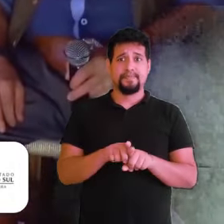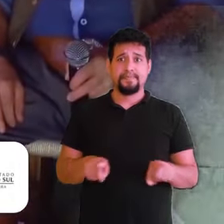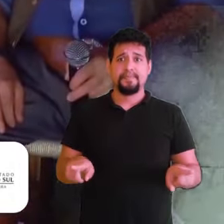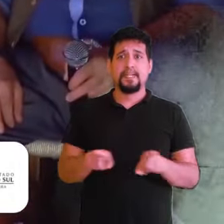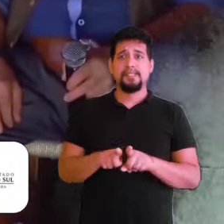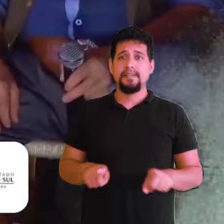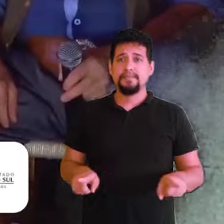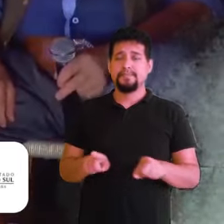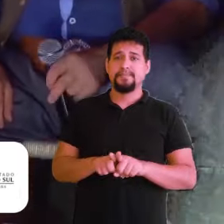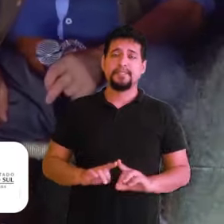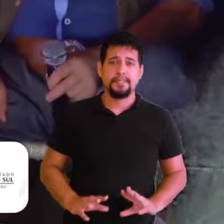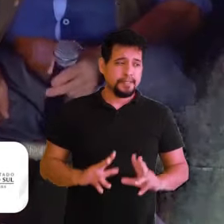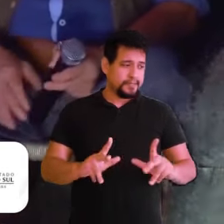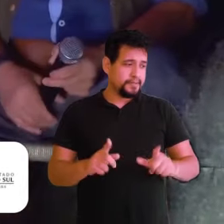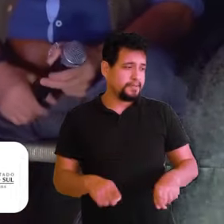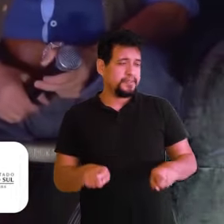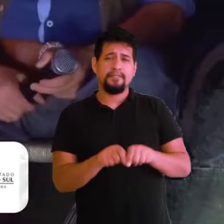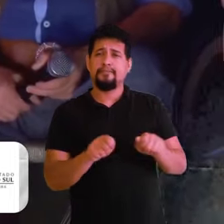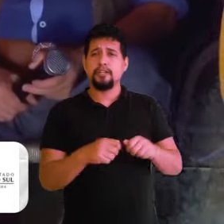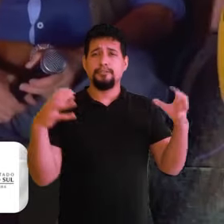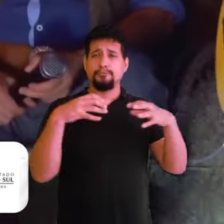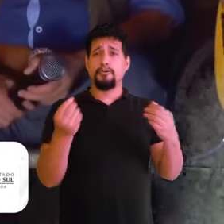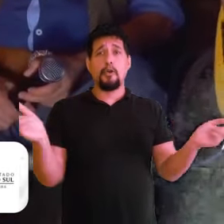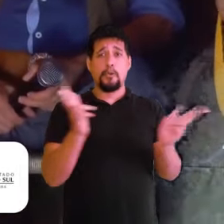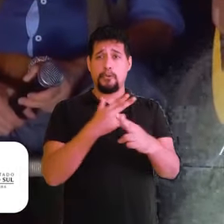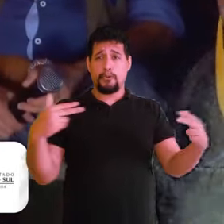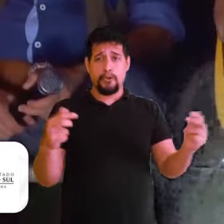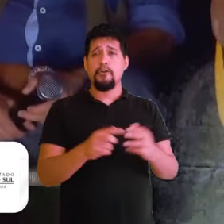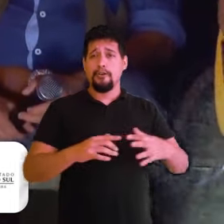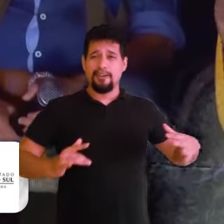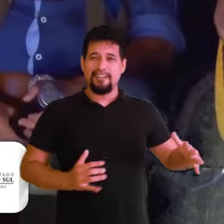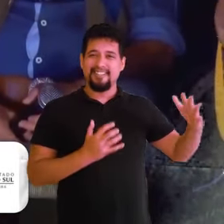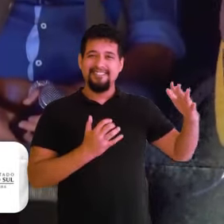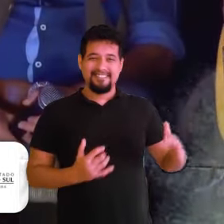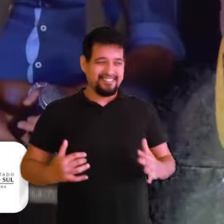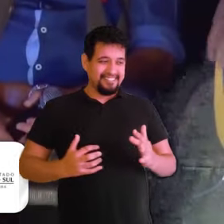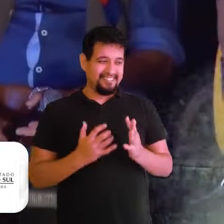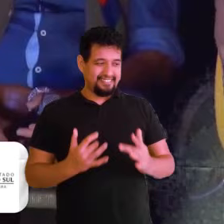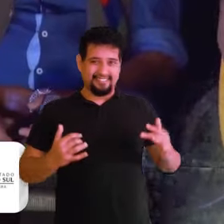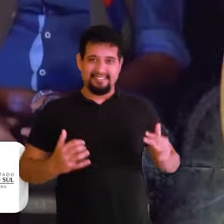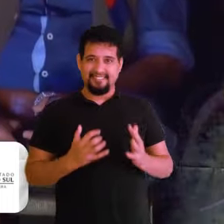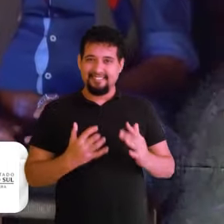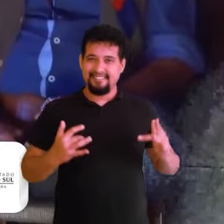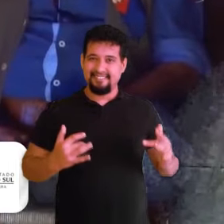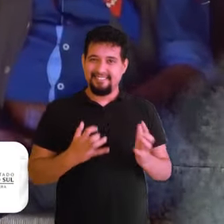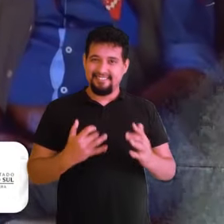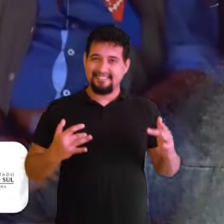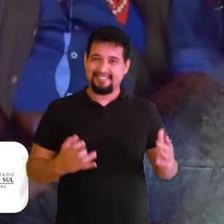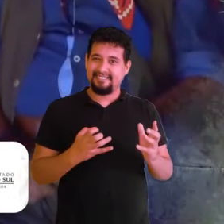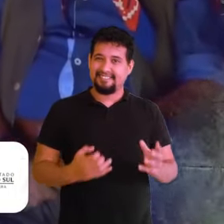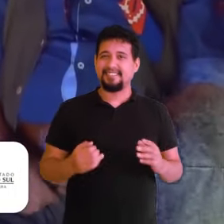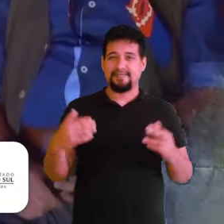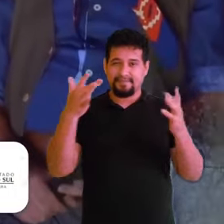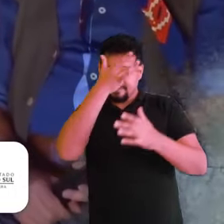chuva ou faça venta, minha gata vou tocar. O meu Rio Grande com meu toque está contente, conquistando tanta gente, gente de todo lugar.